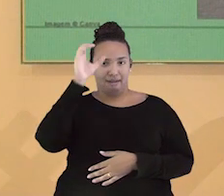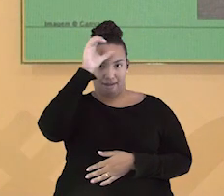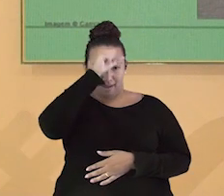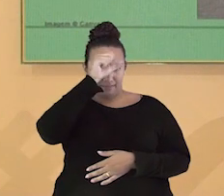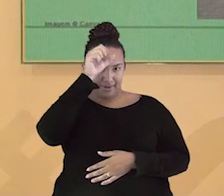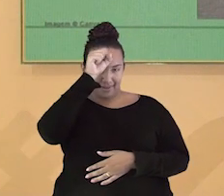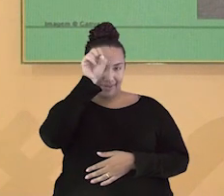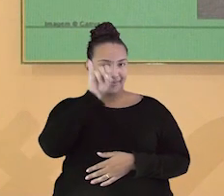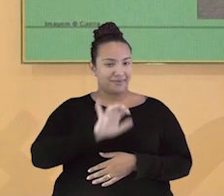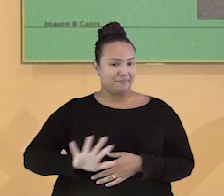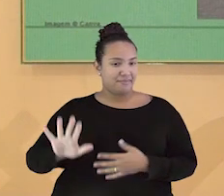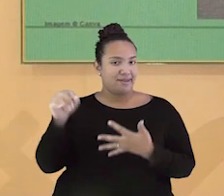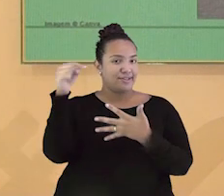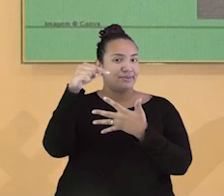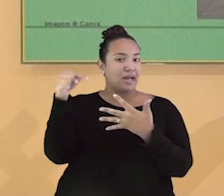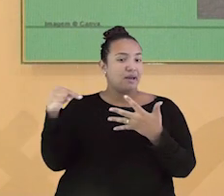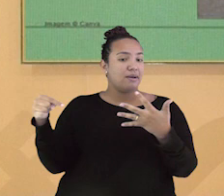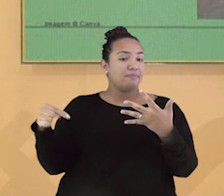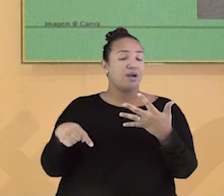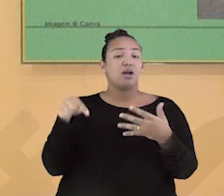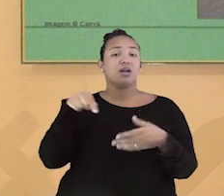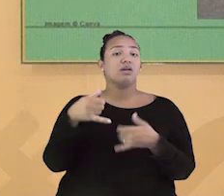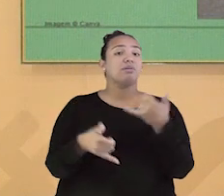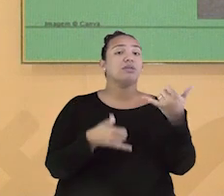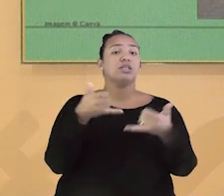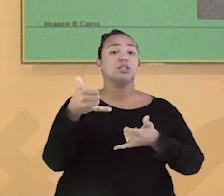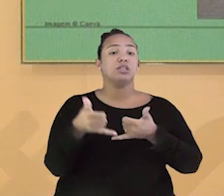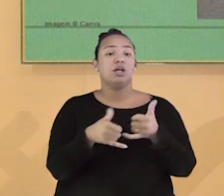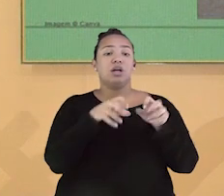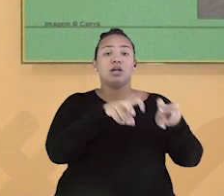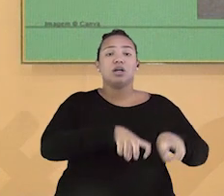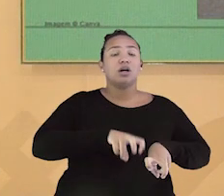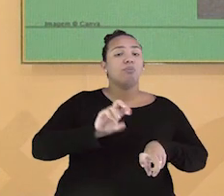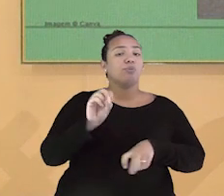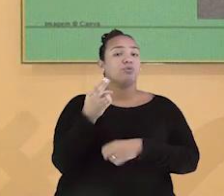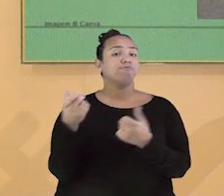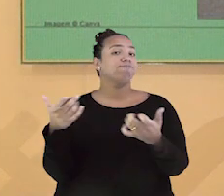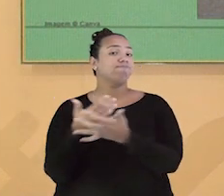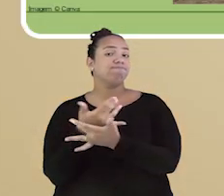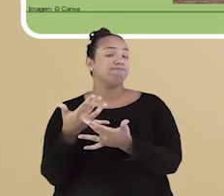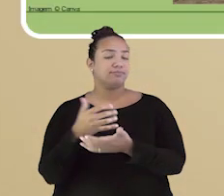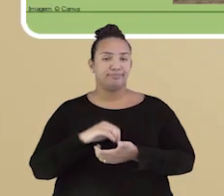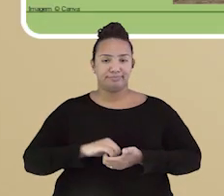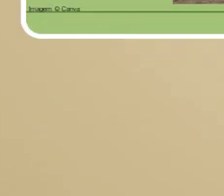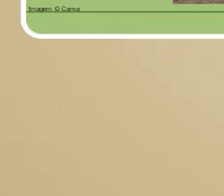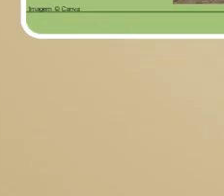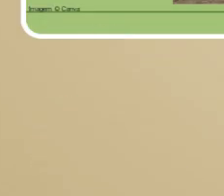nessa imagem, elas estão brincando em uma zona rural ou uma zona urbana?